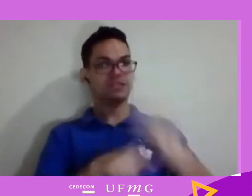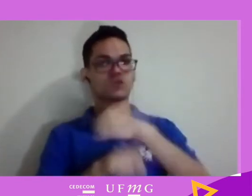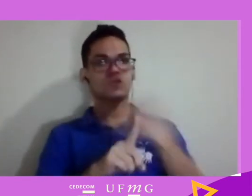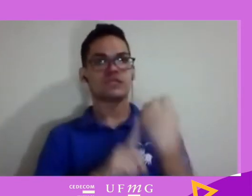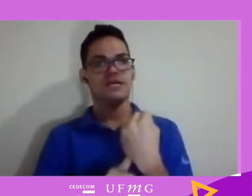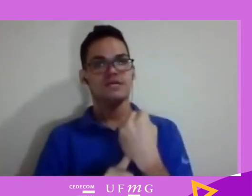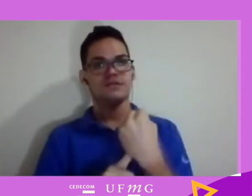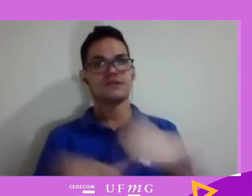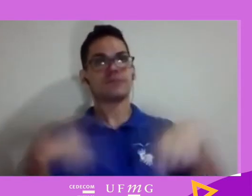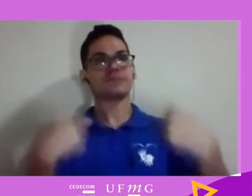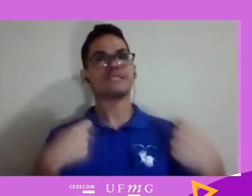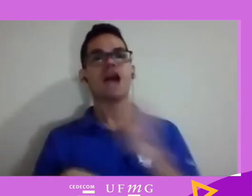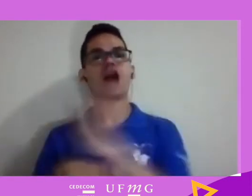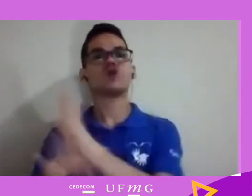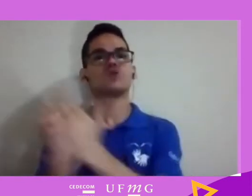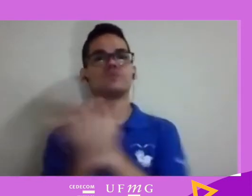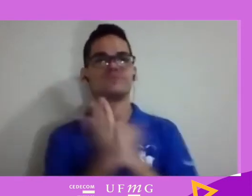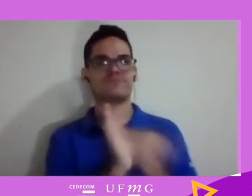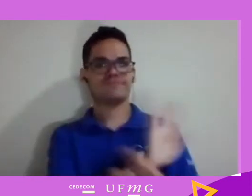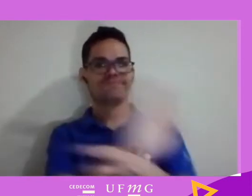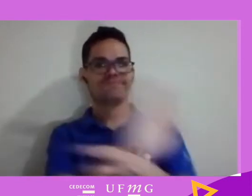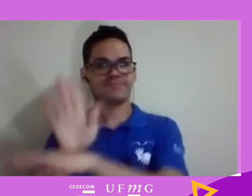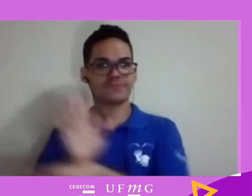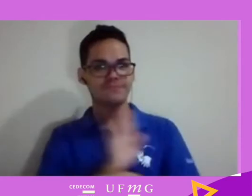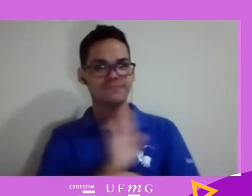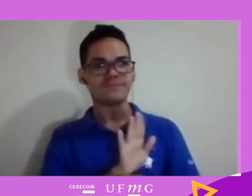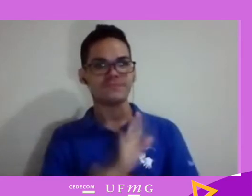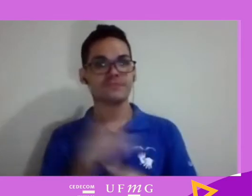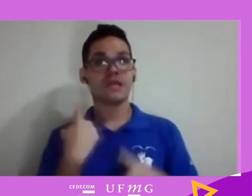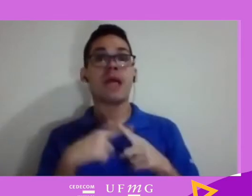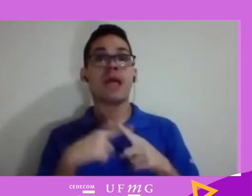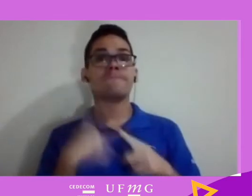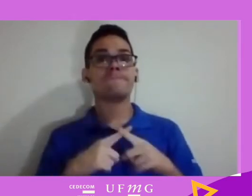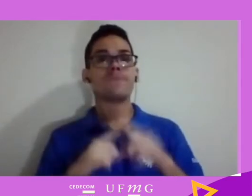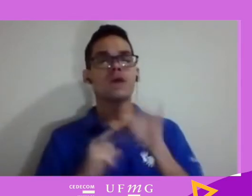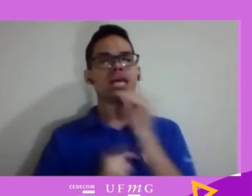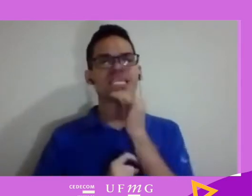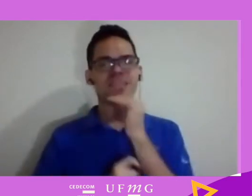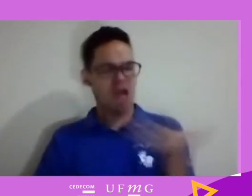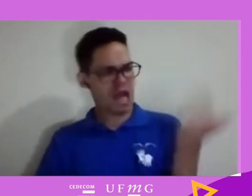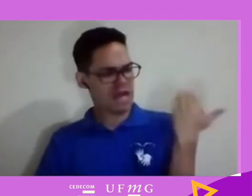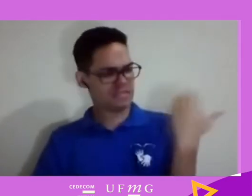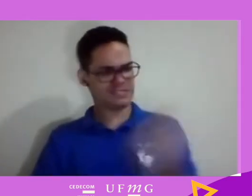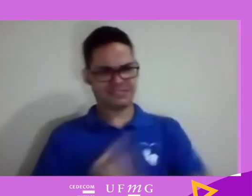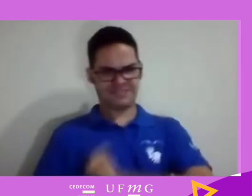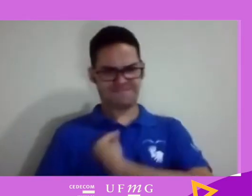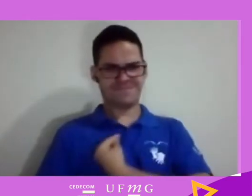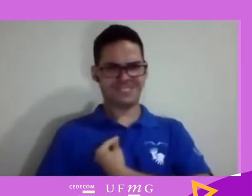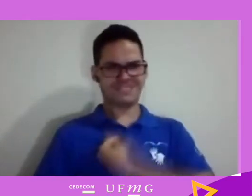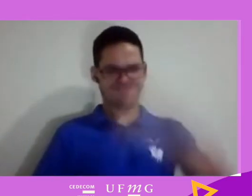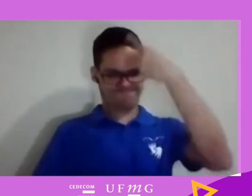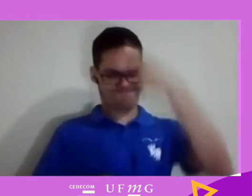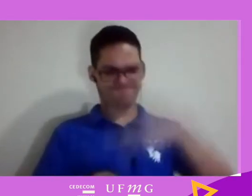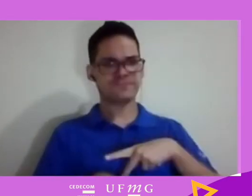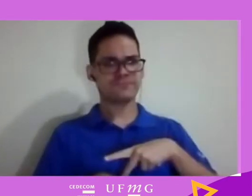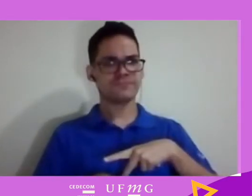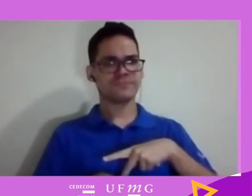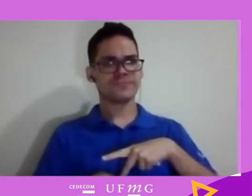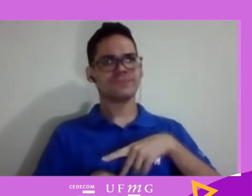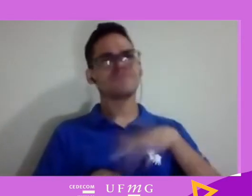de sobrevivência da sociedade daqui para frente. Por quê? Porque as formas como a gente estava habituado a